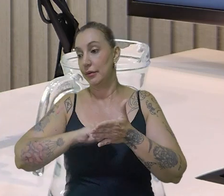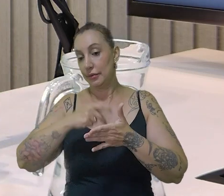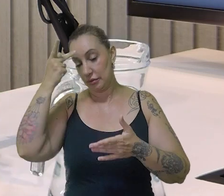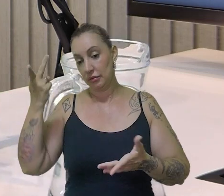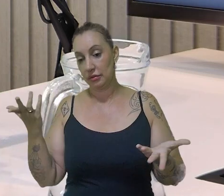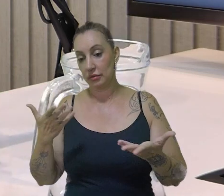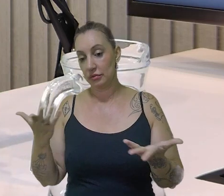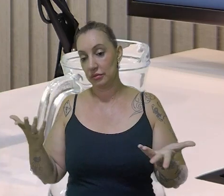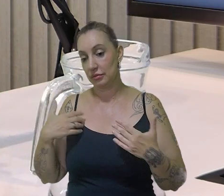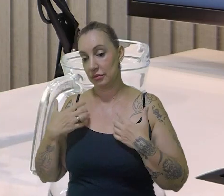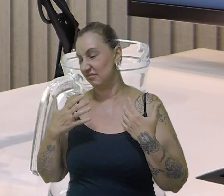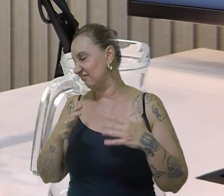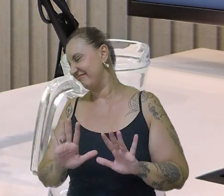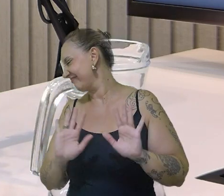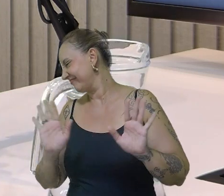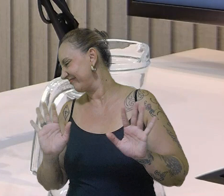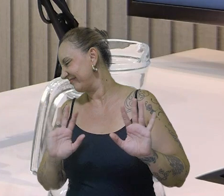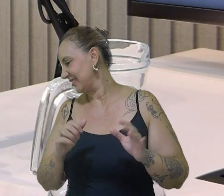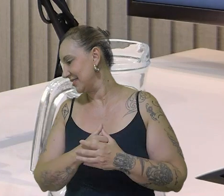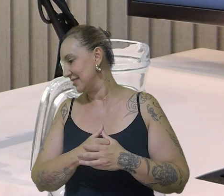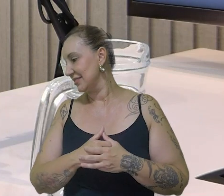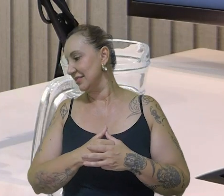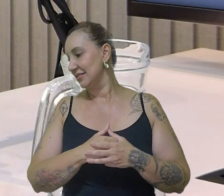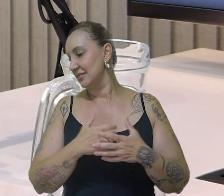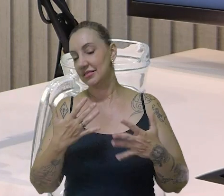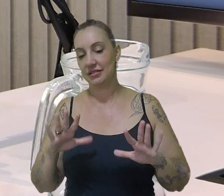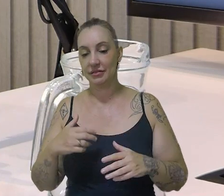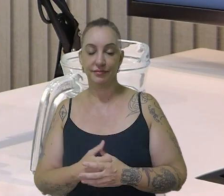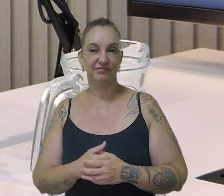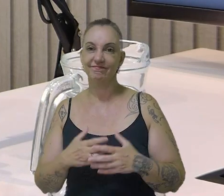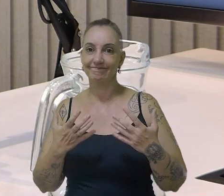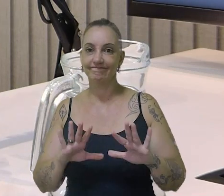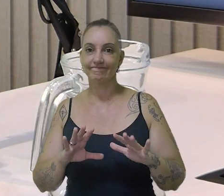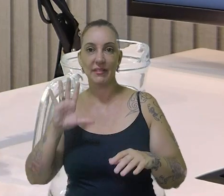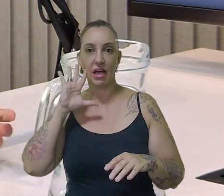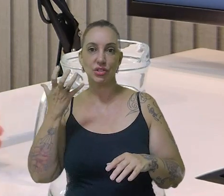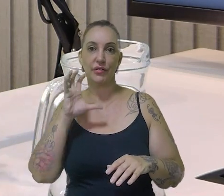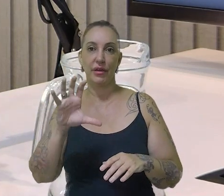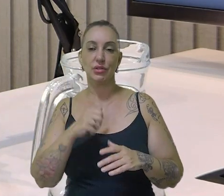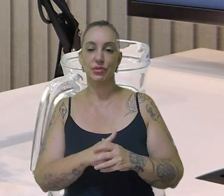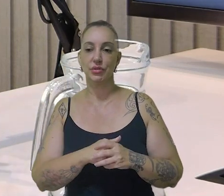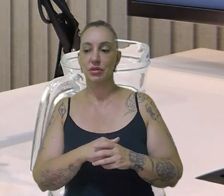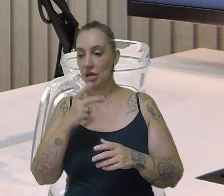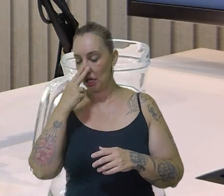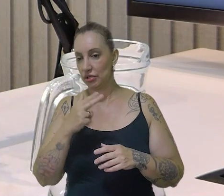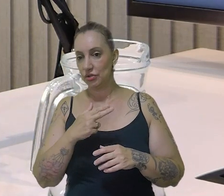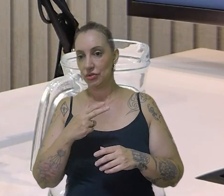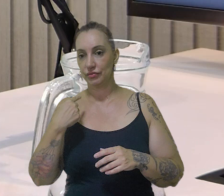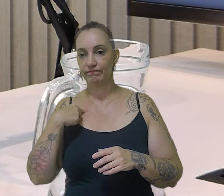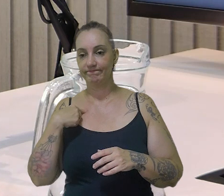do fulano aí eu ficava tipo assim cara não quero mais resolver isso tipo estava em outra já é não quero mais resolver isso acho que eu vou